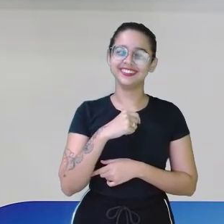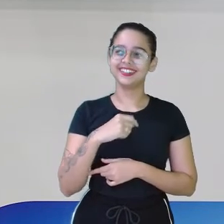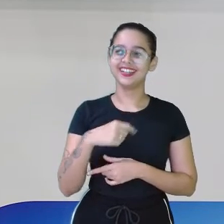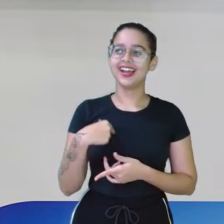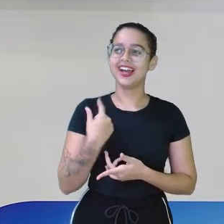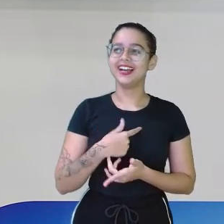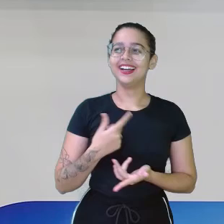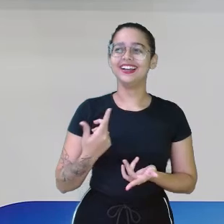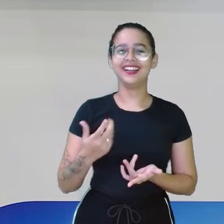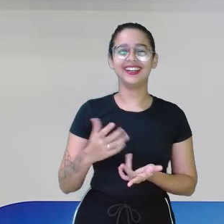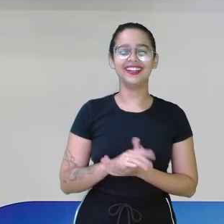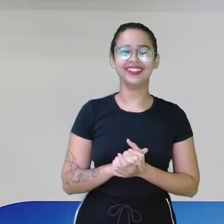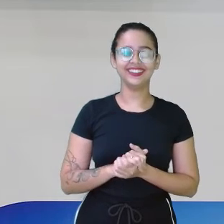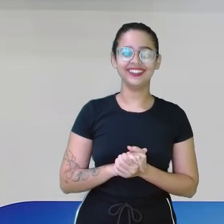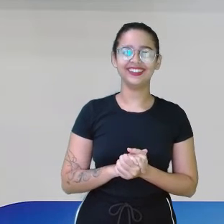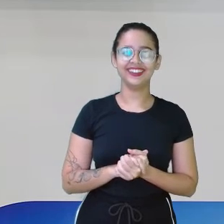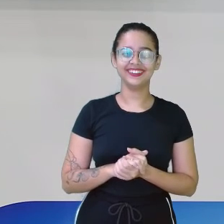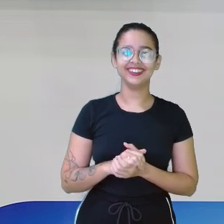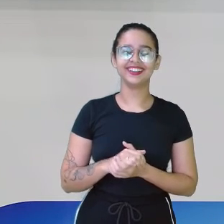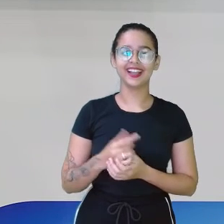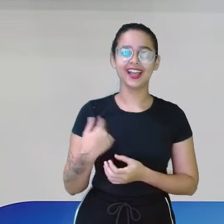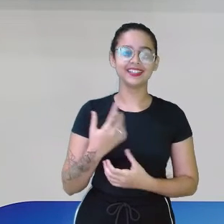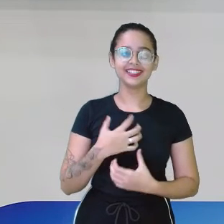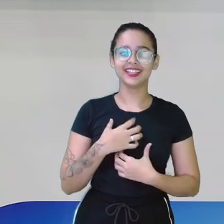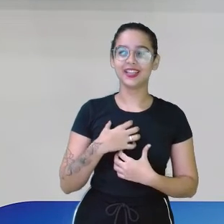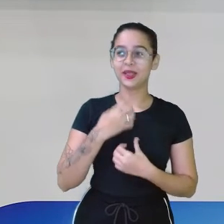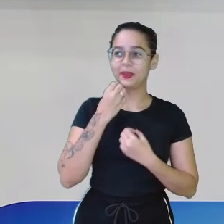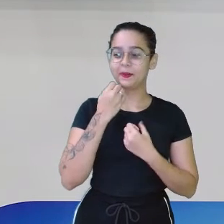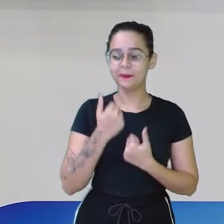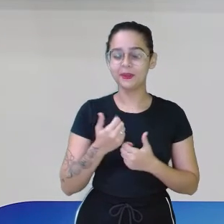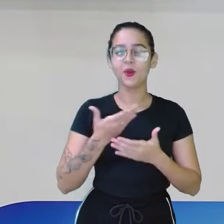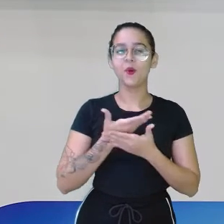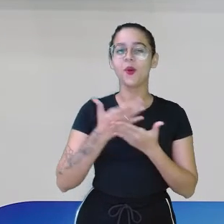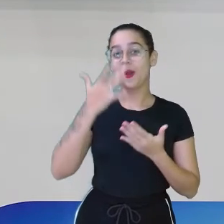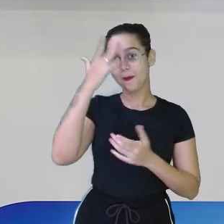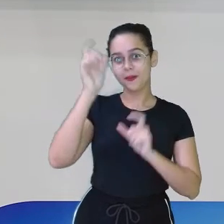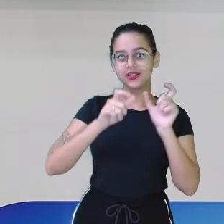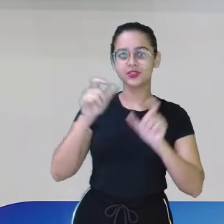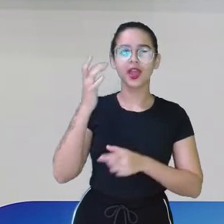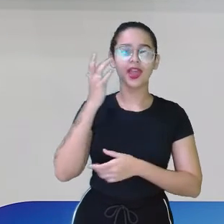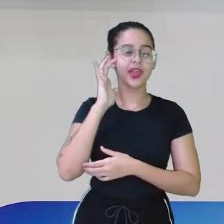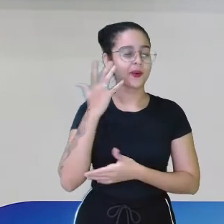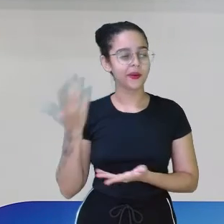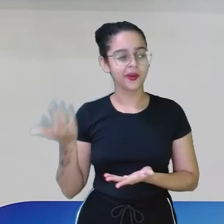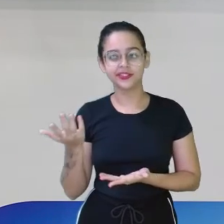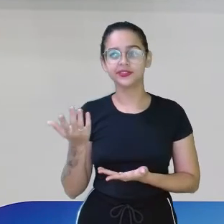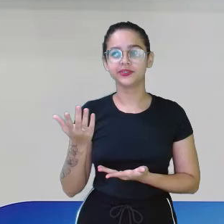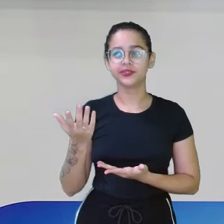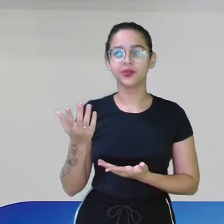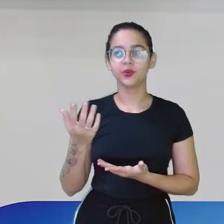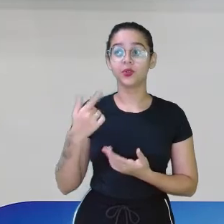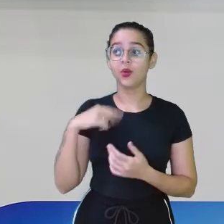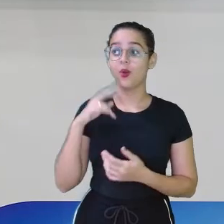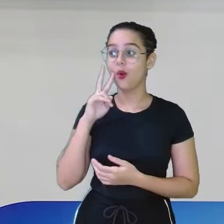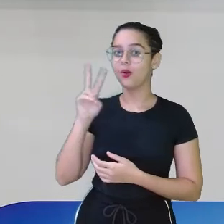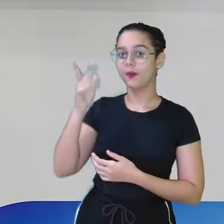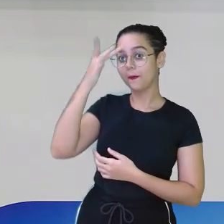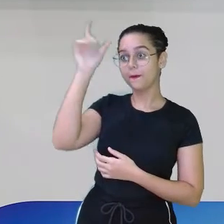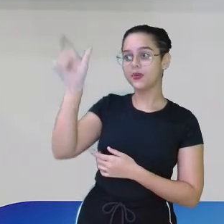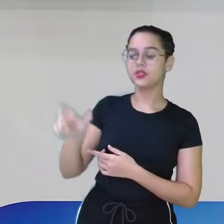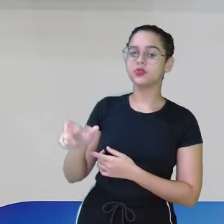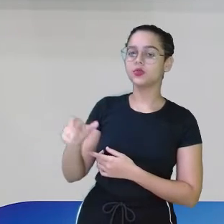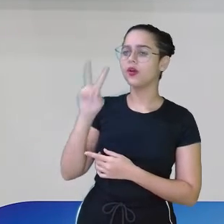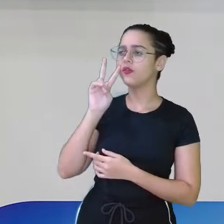gente esteja bem com as pessoas, né? Eu acho que quando a gente olha para uma pessoa e